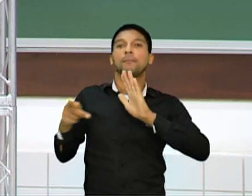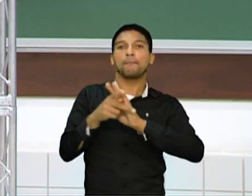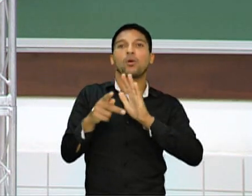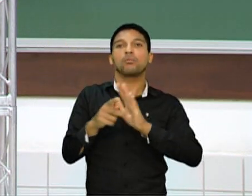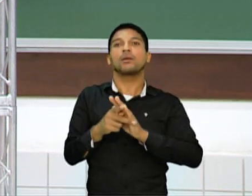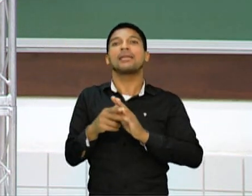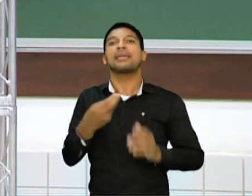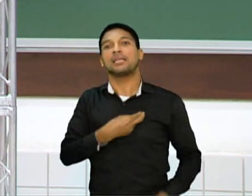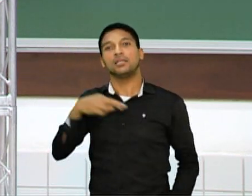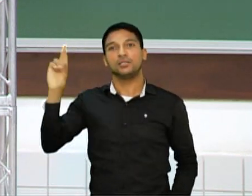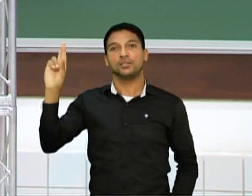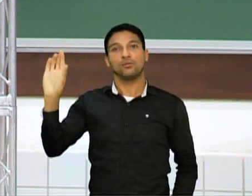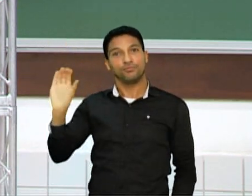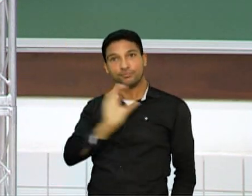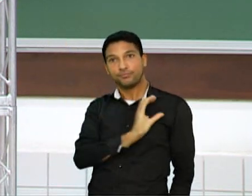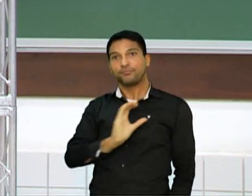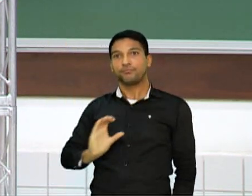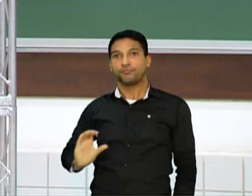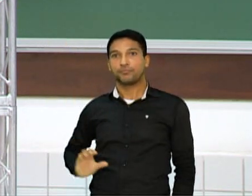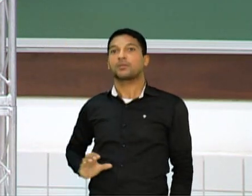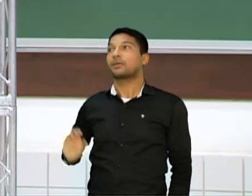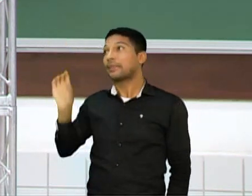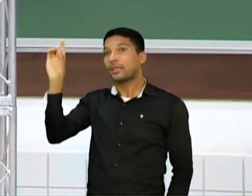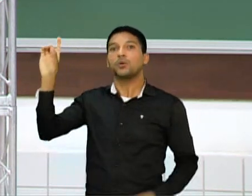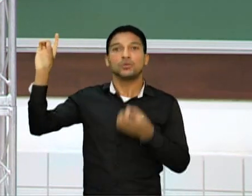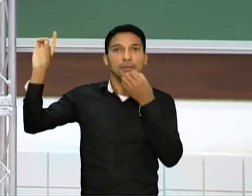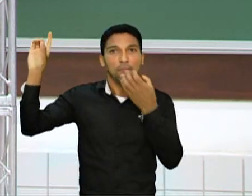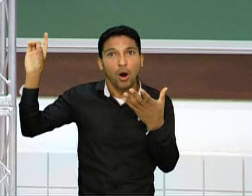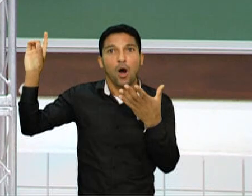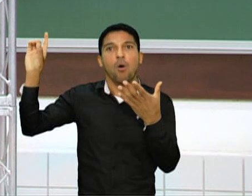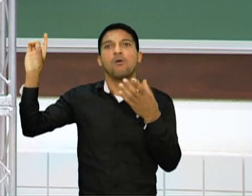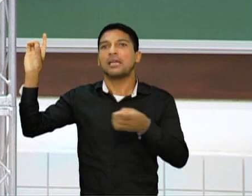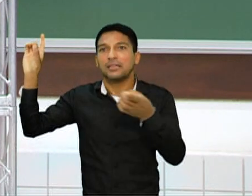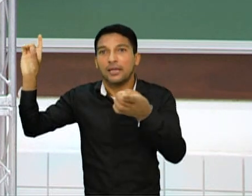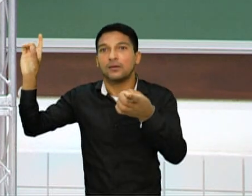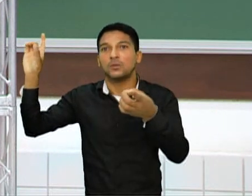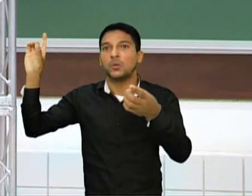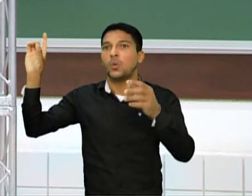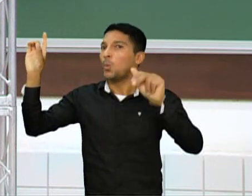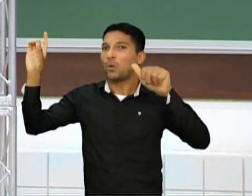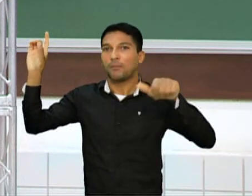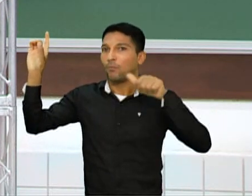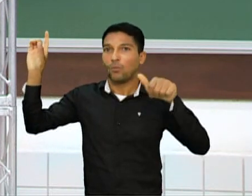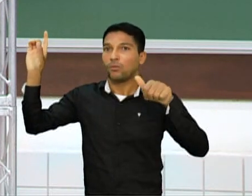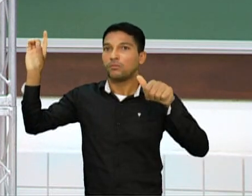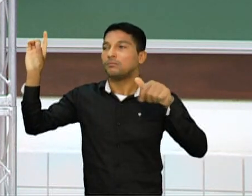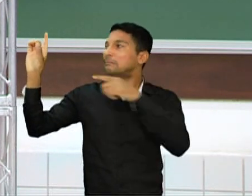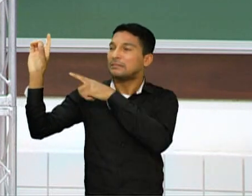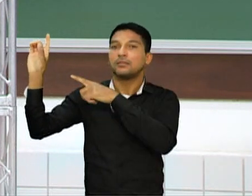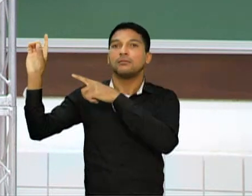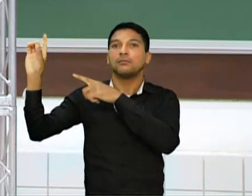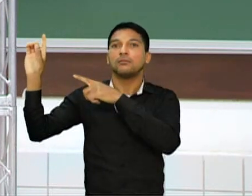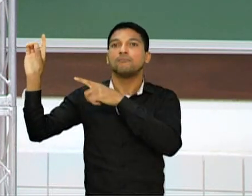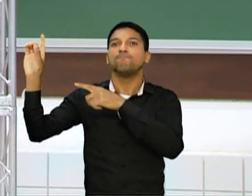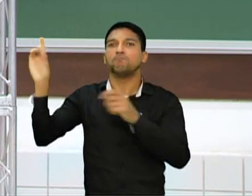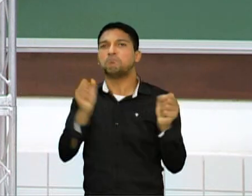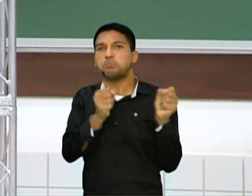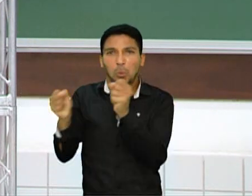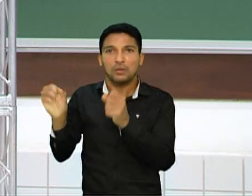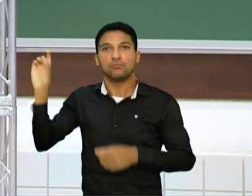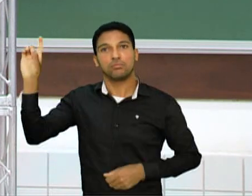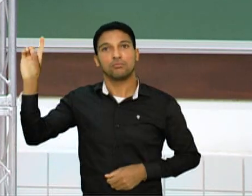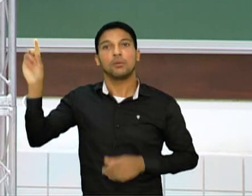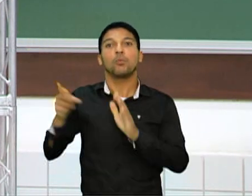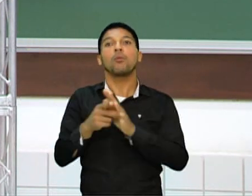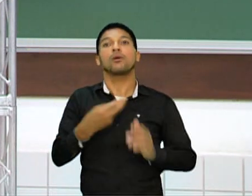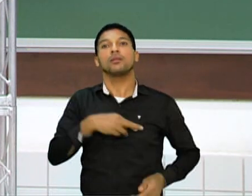todos aqueles critérios que o Descartes colocou ali, imutável, infinito e tudo mais. Bom, ele, tendo todo o poder